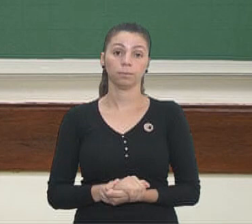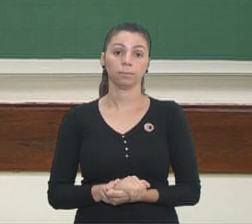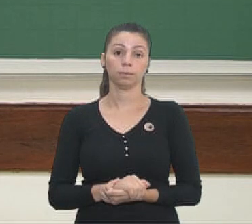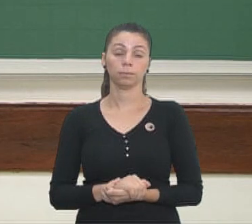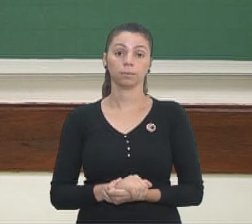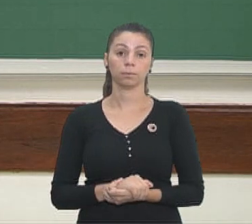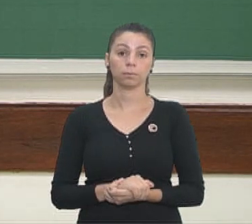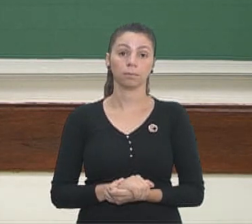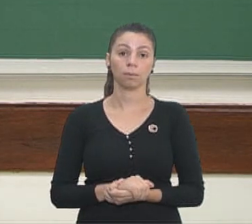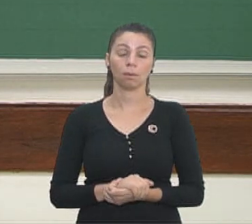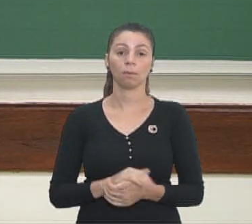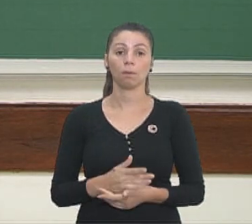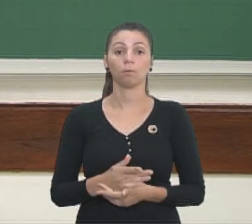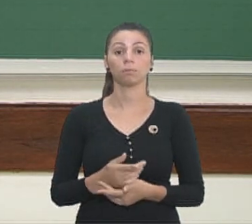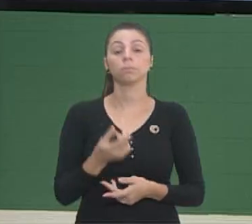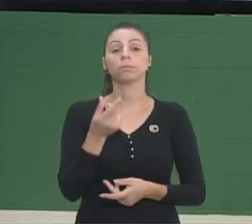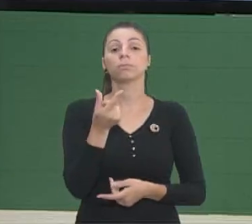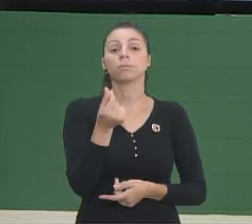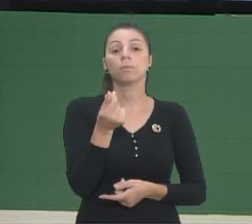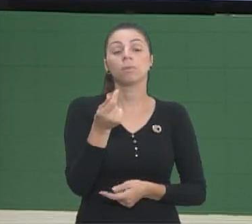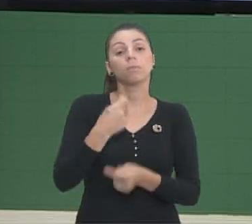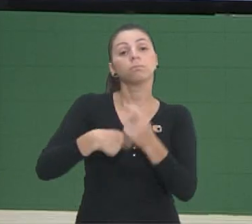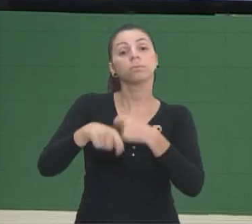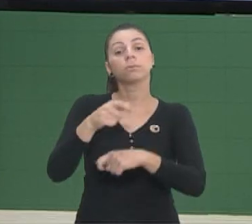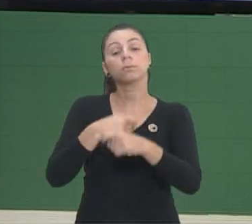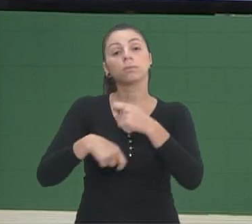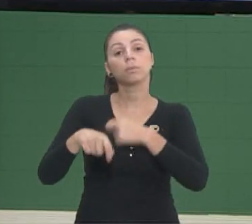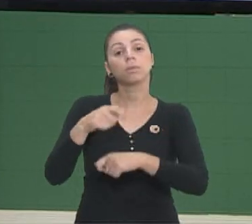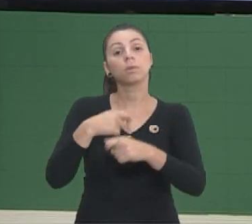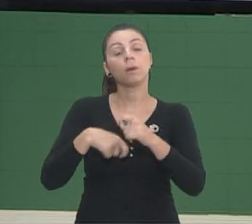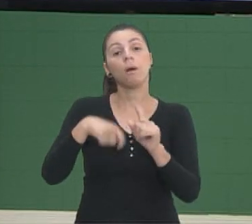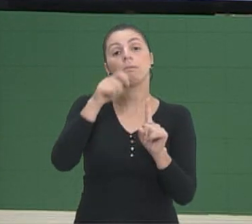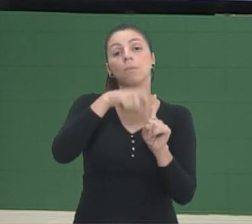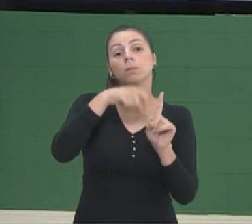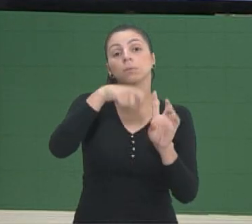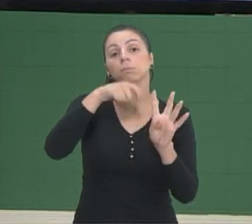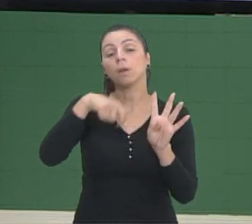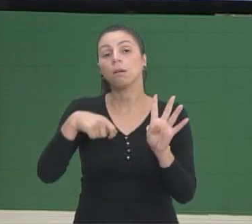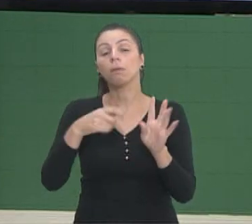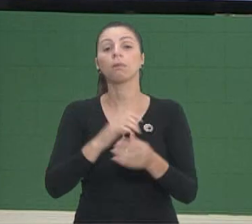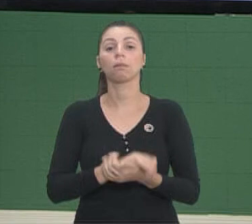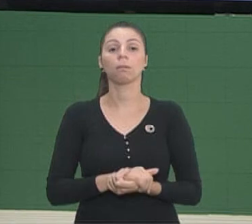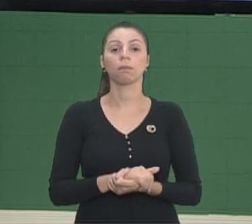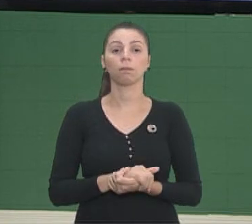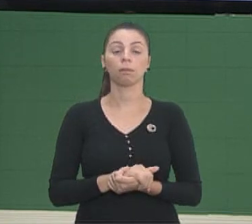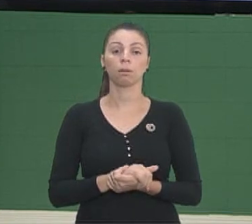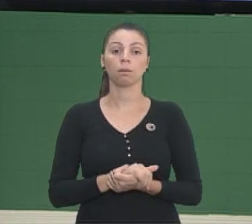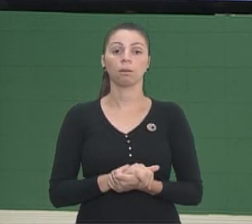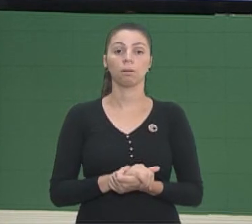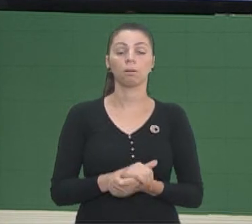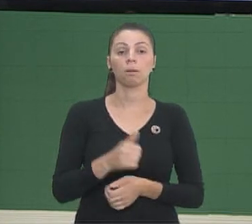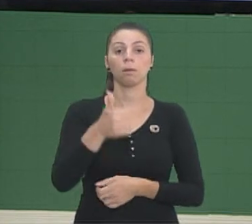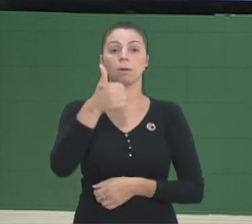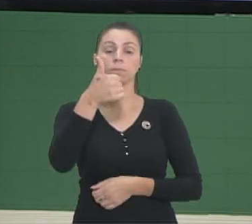A renda per capita mensal é uma estimativa, ela está em R$